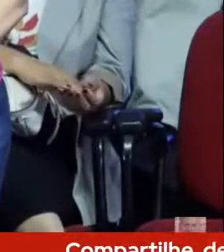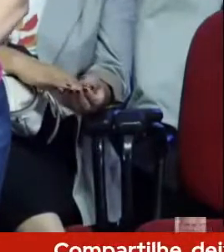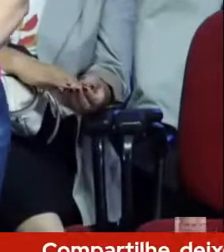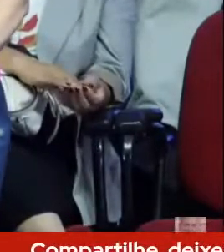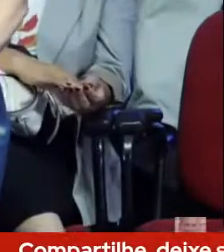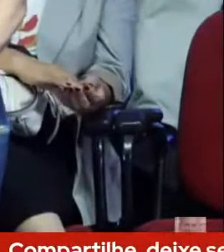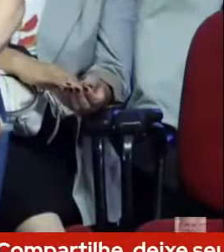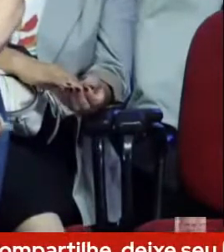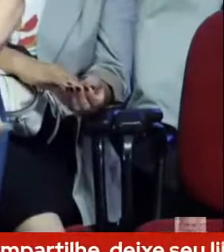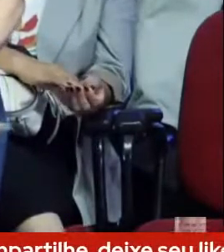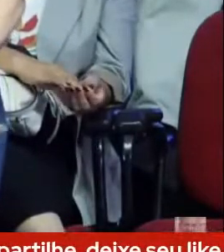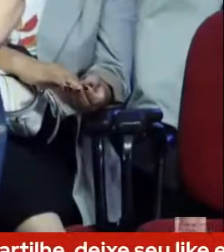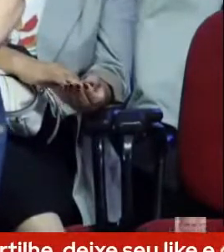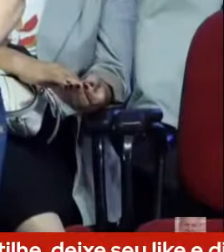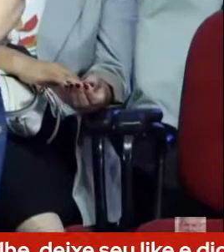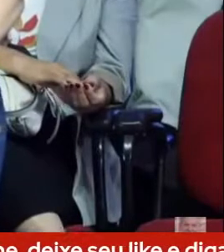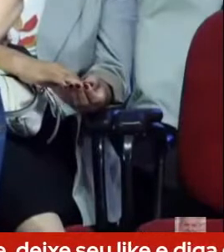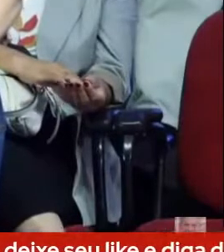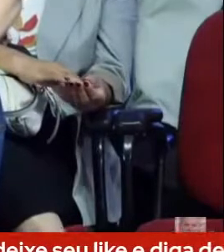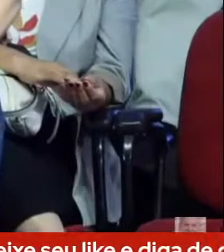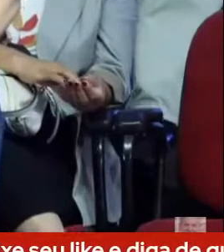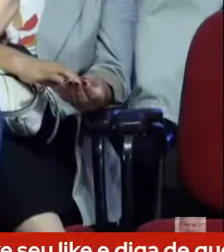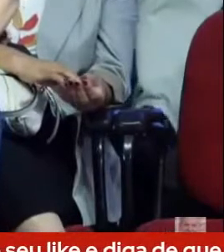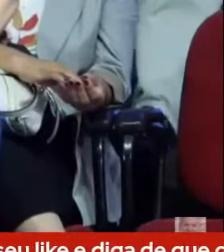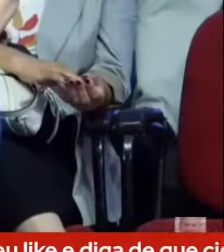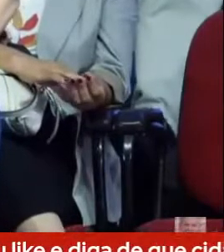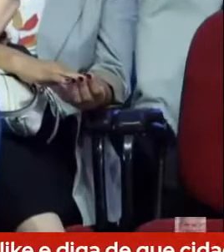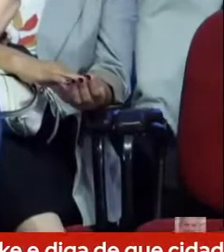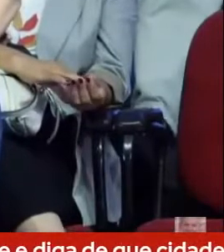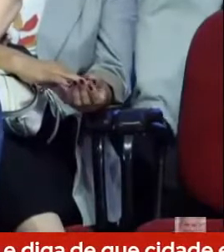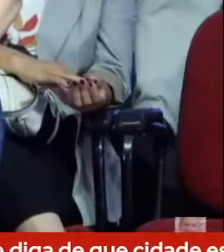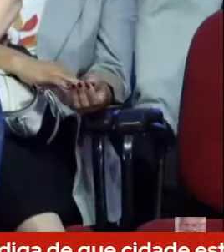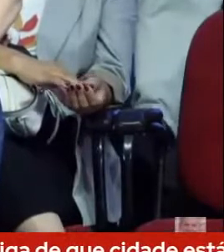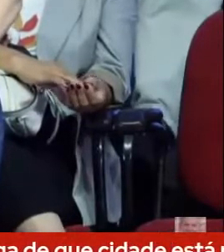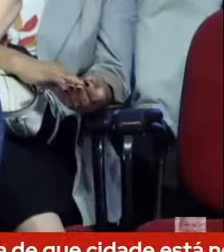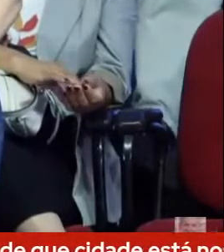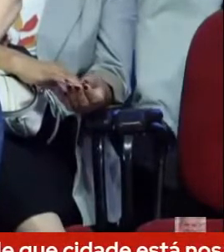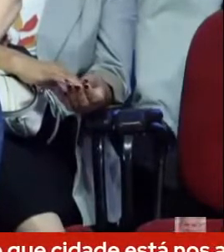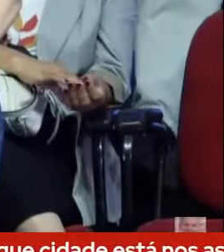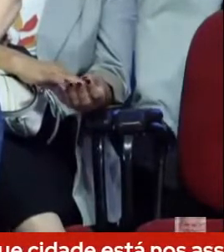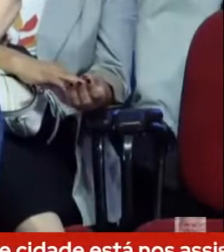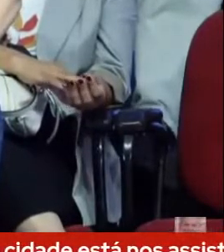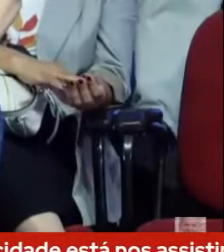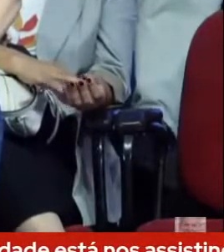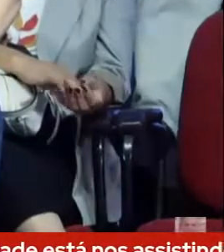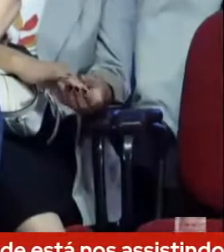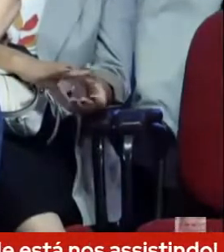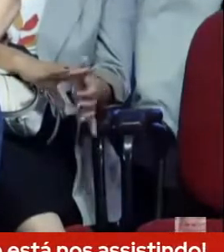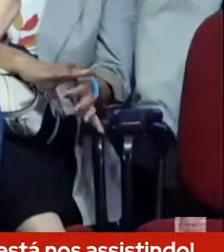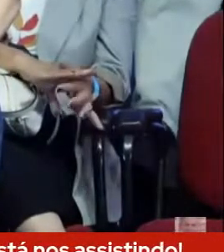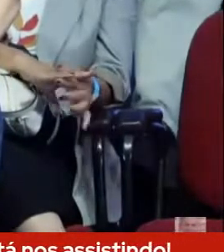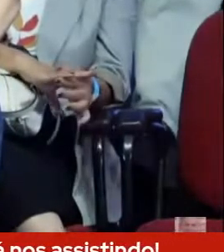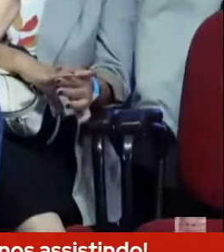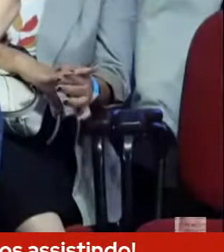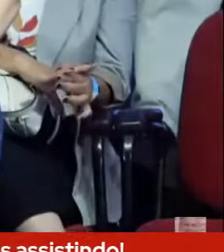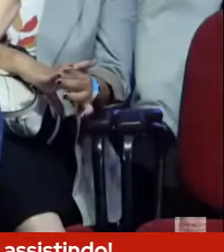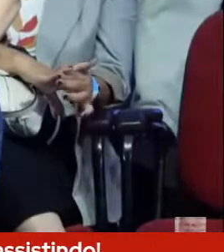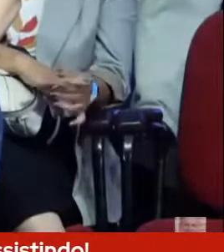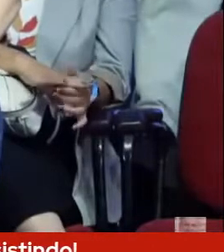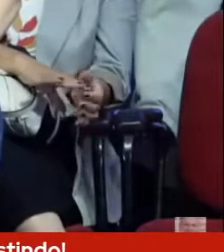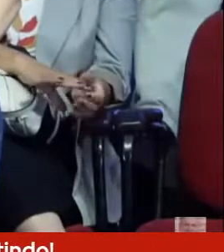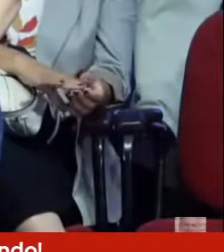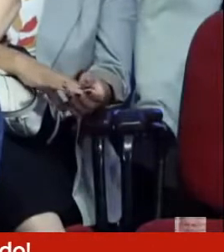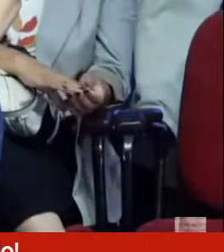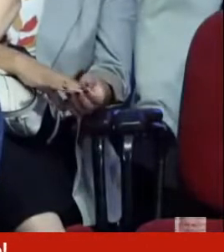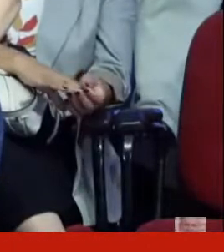revisado. Nós precisamos, em outubro, trazer esse grande navio, que é o nosso